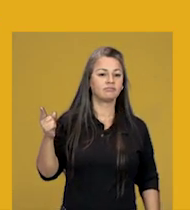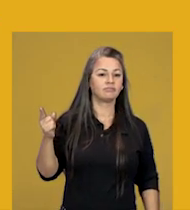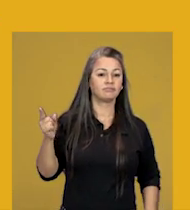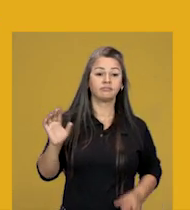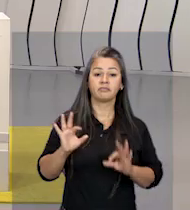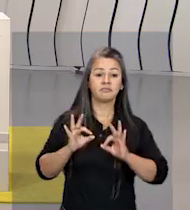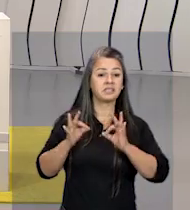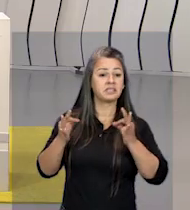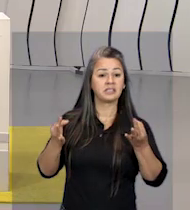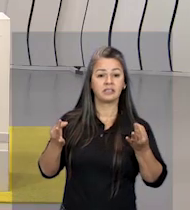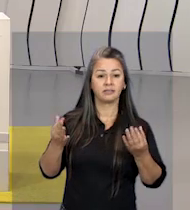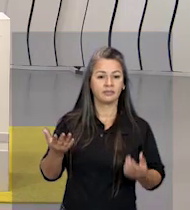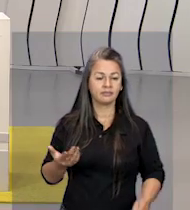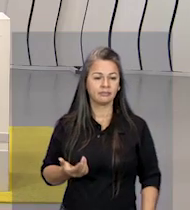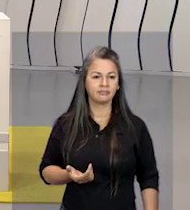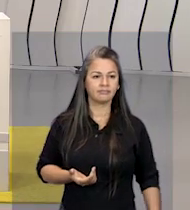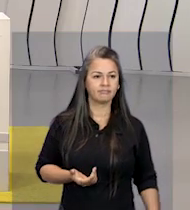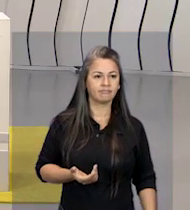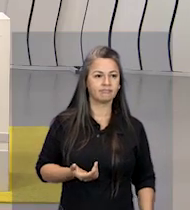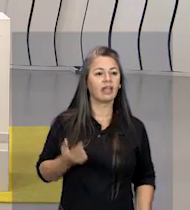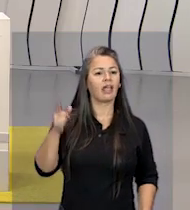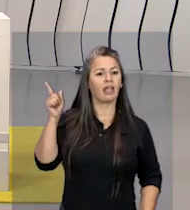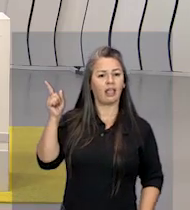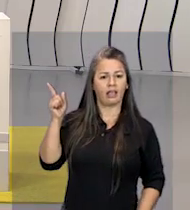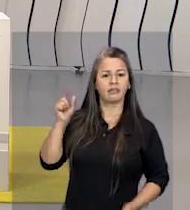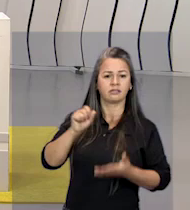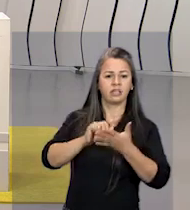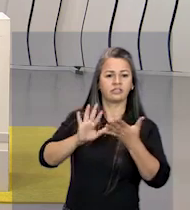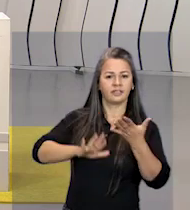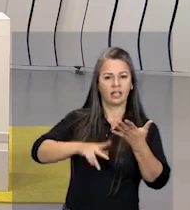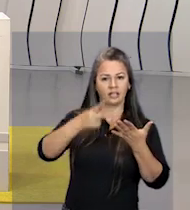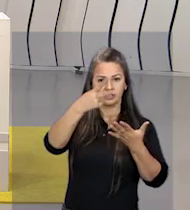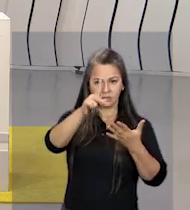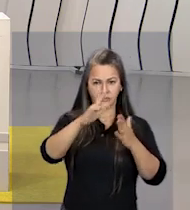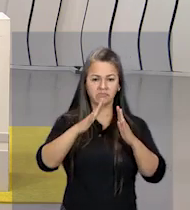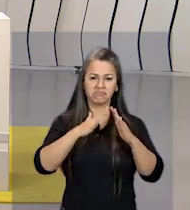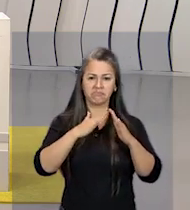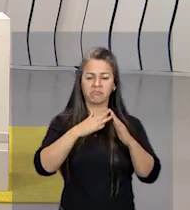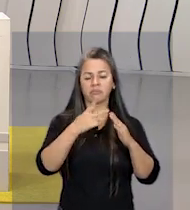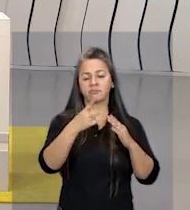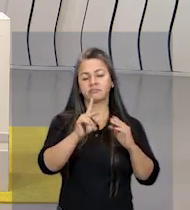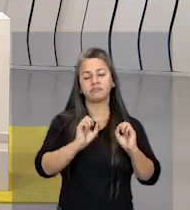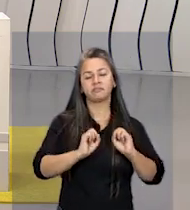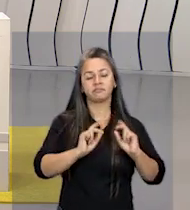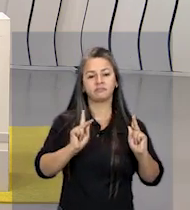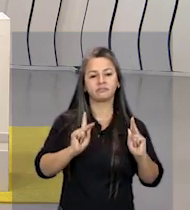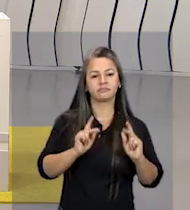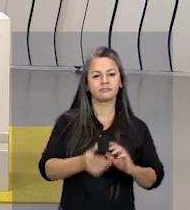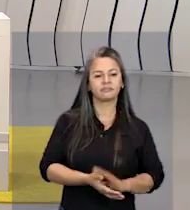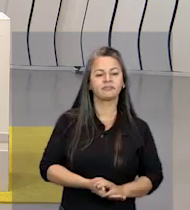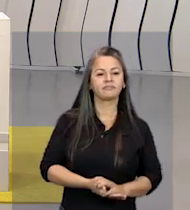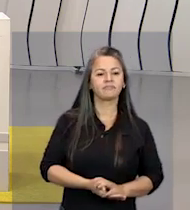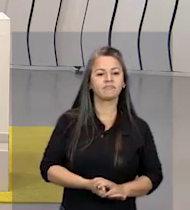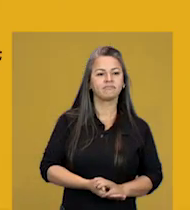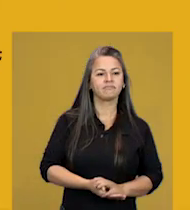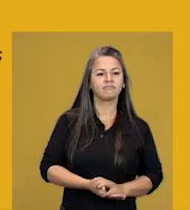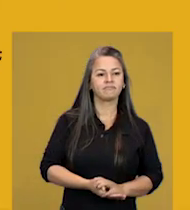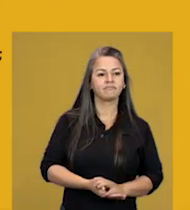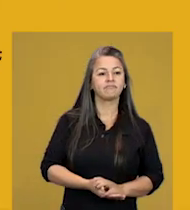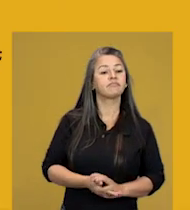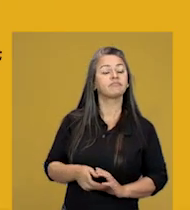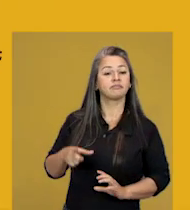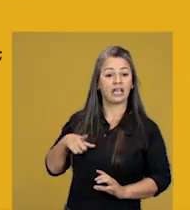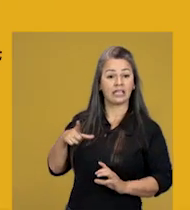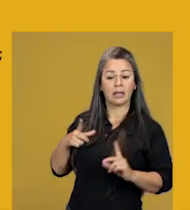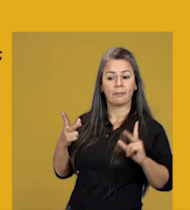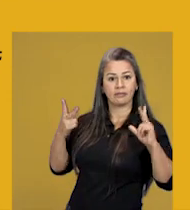Este último que eu vou deixar como atividade para você fazer em casa. né? Semelhança também entre as